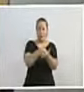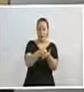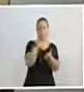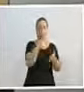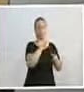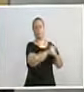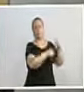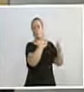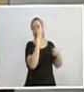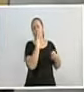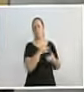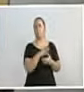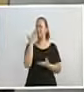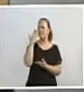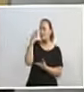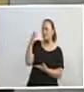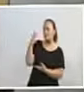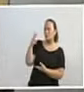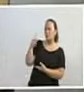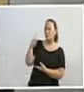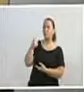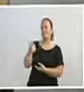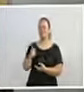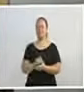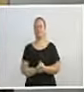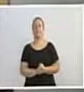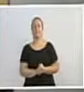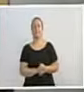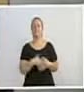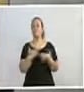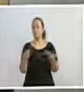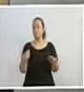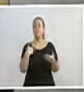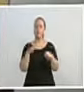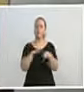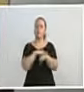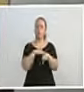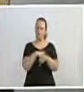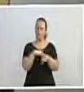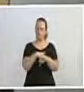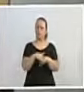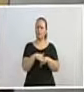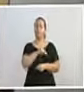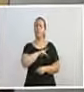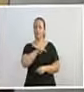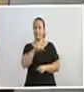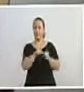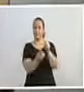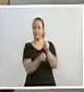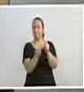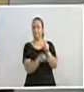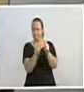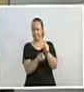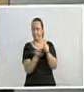mais 2 minutos. Obrigado, presidente. Então, eu ainda vou conversar tanto com o presidente do SAMAI quanto com o